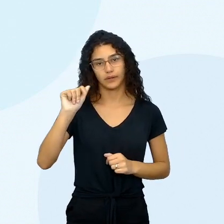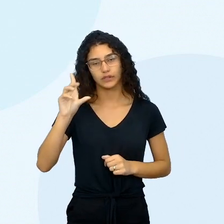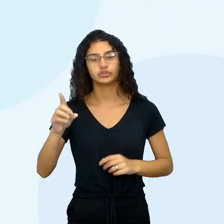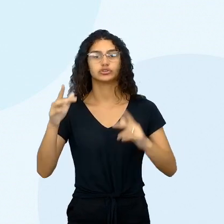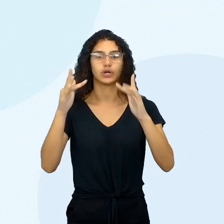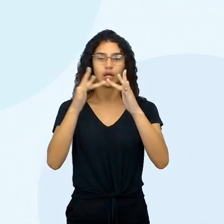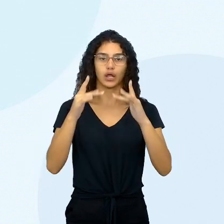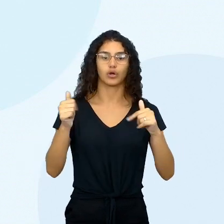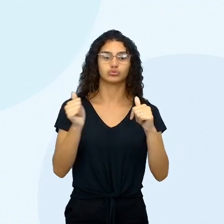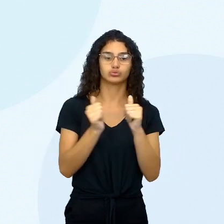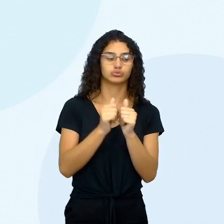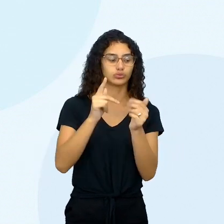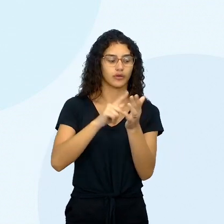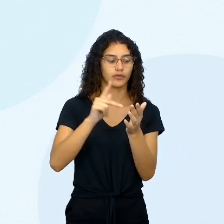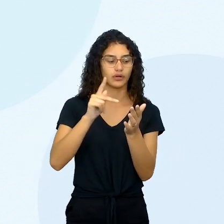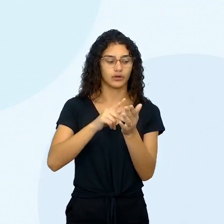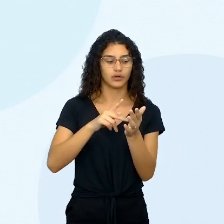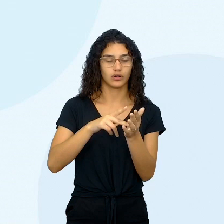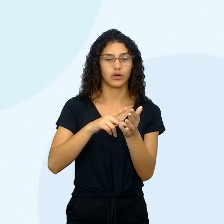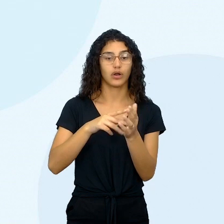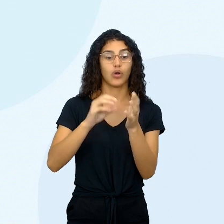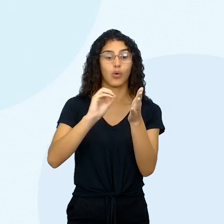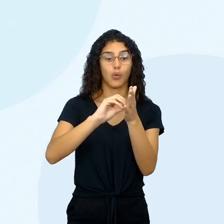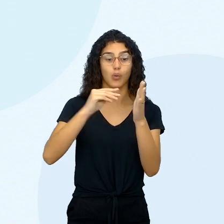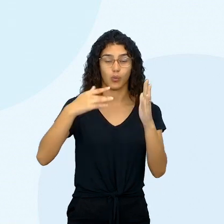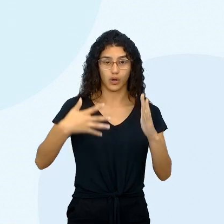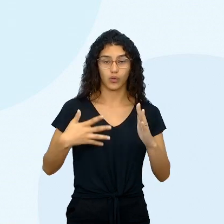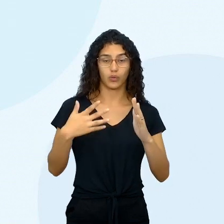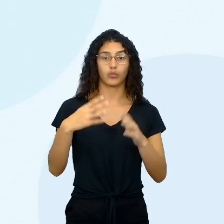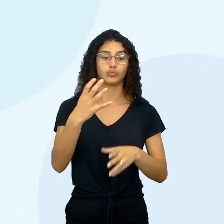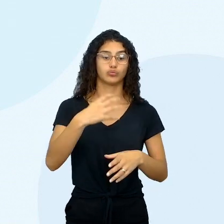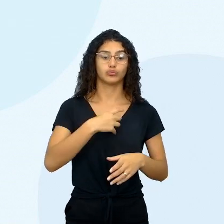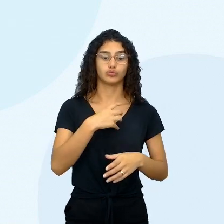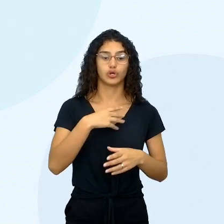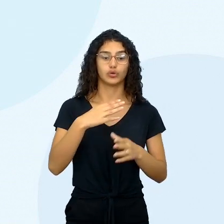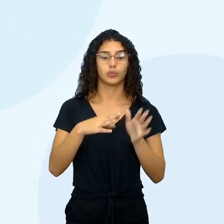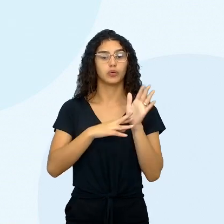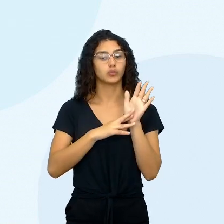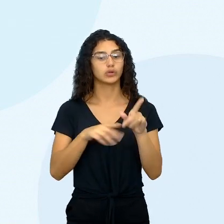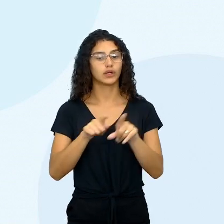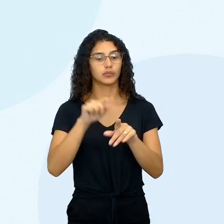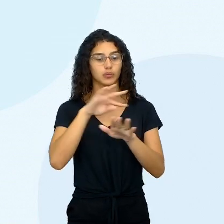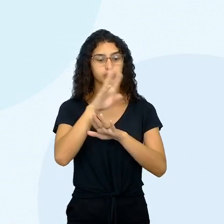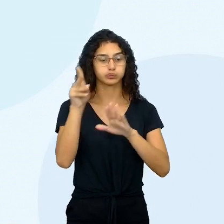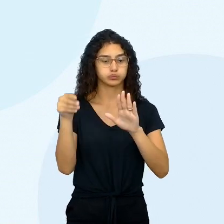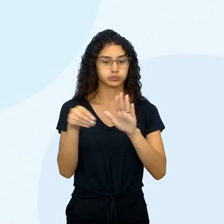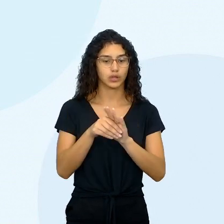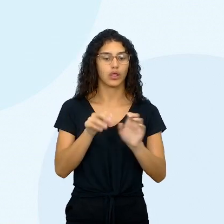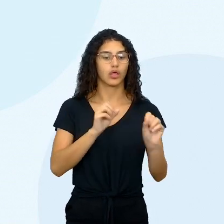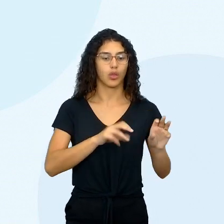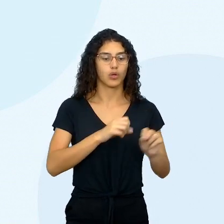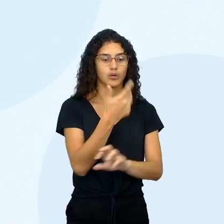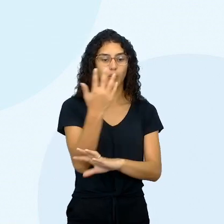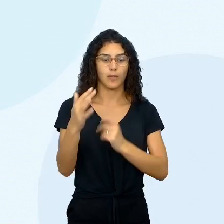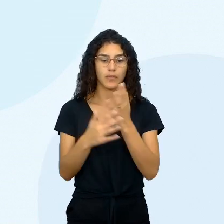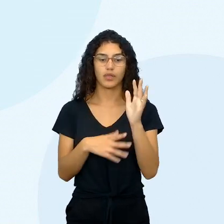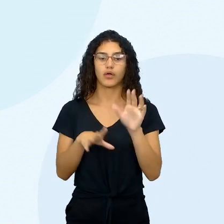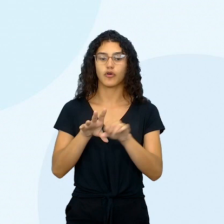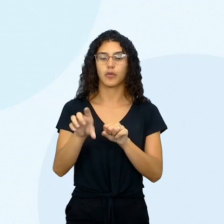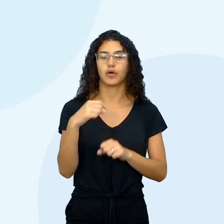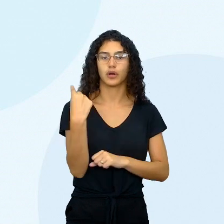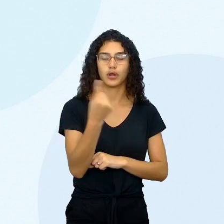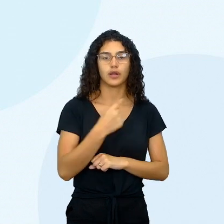a realidade aí do currículo e dos professores, de maneira a contribuir na implementação dessa educação ambiental formal, que para nós é